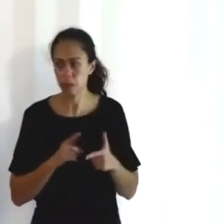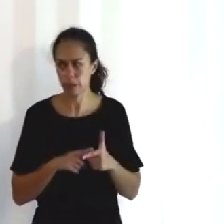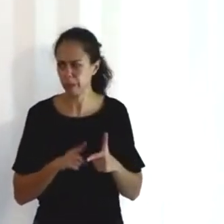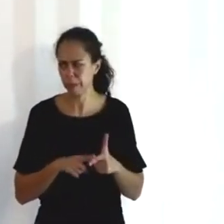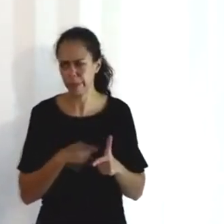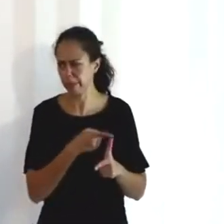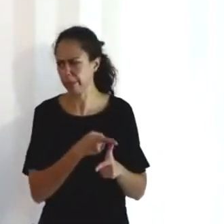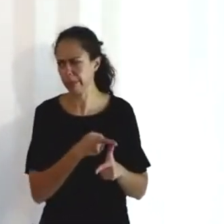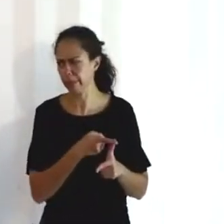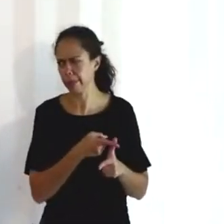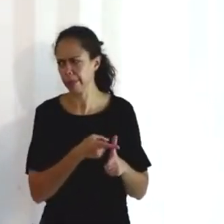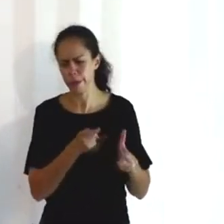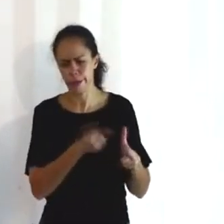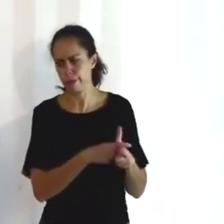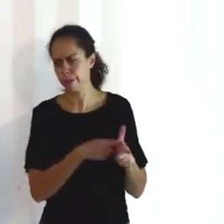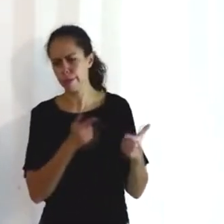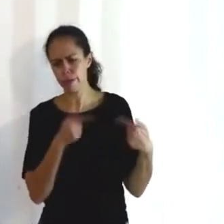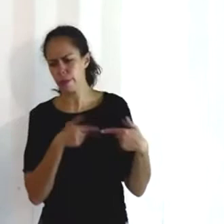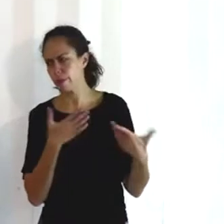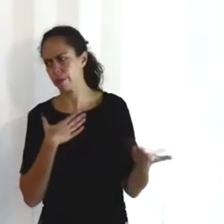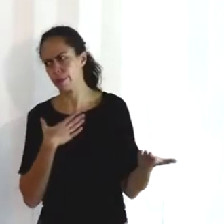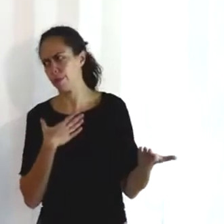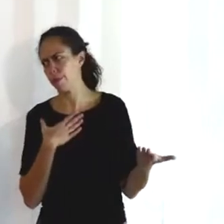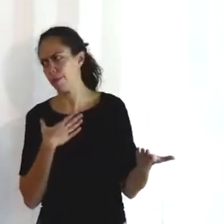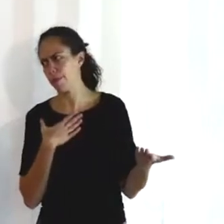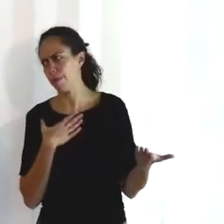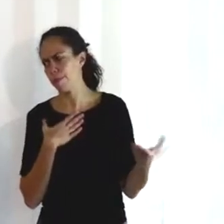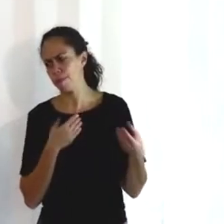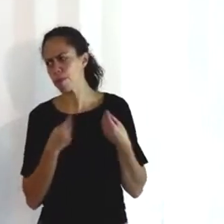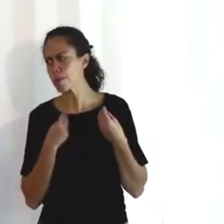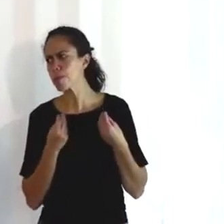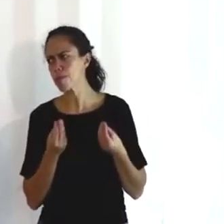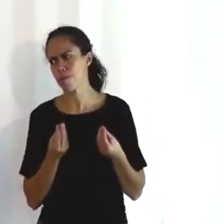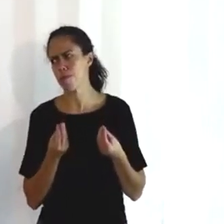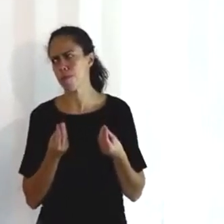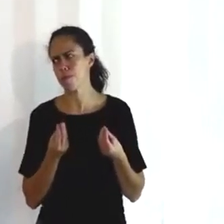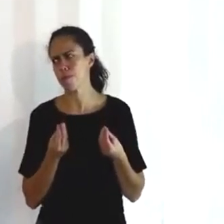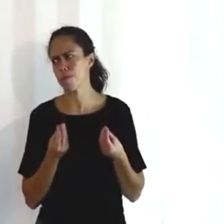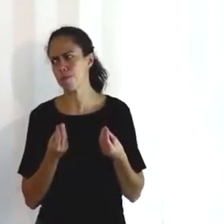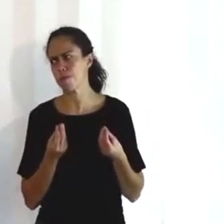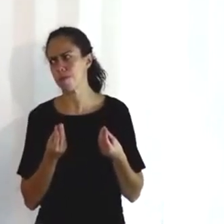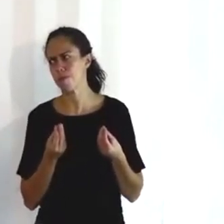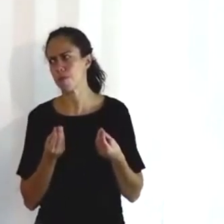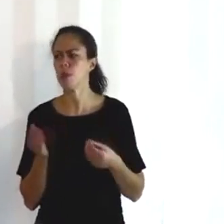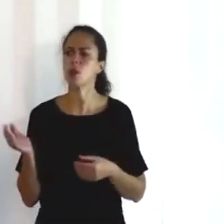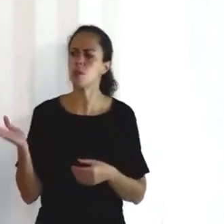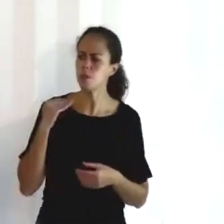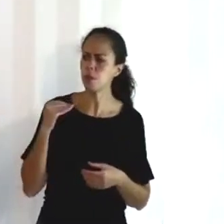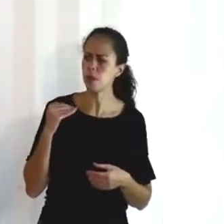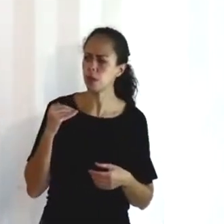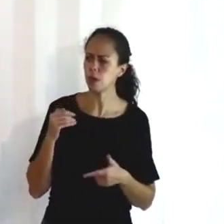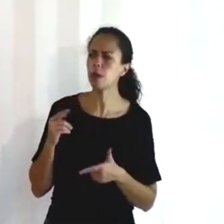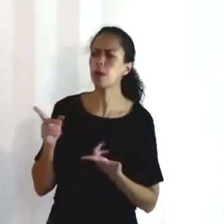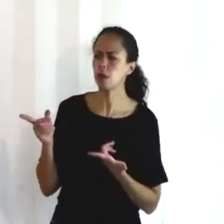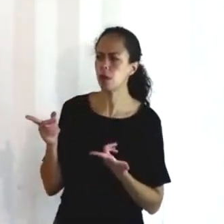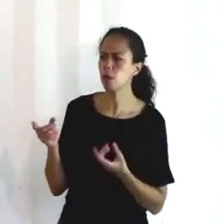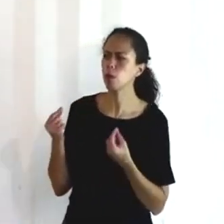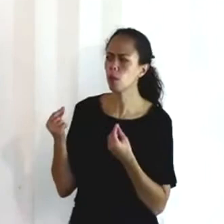matança terrível, porque esta pessoa, este ser humano fez isso para mim.